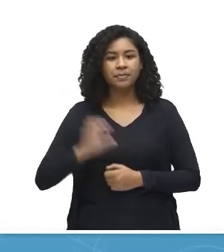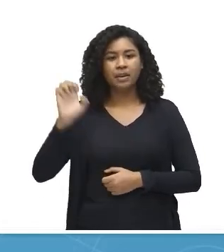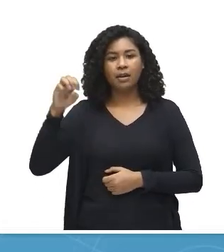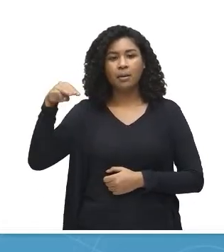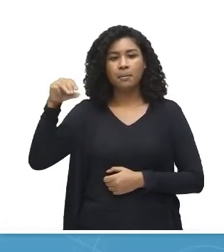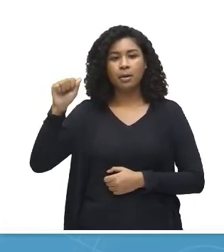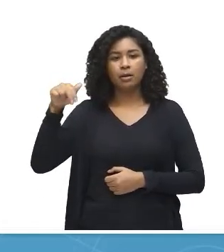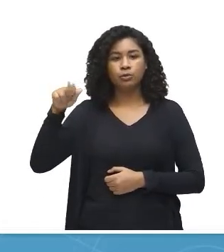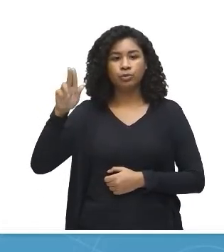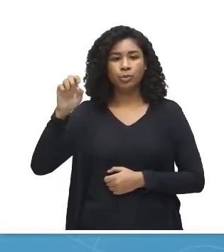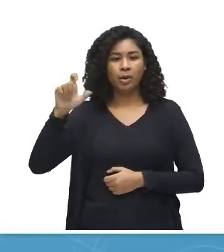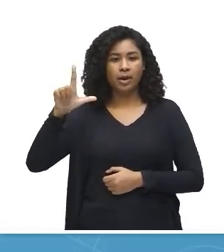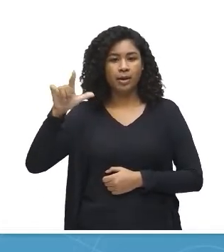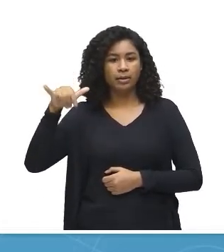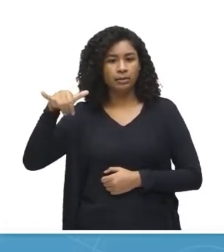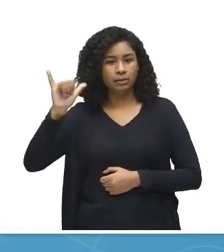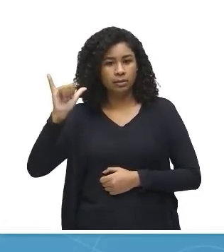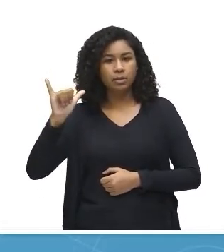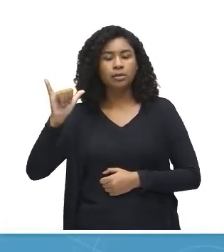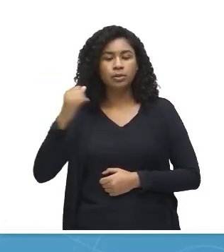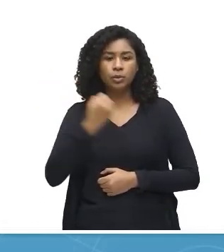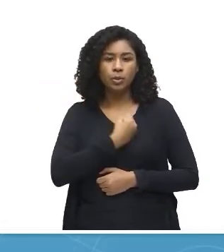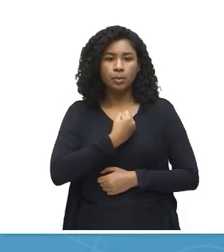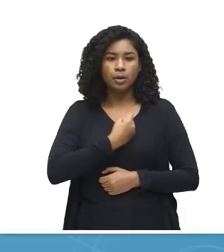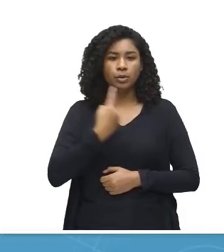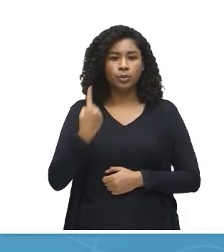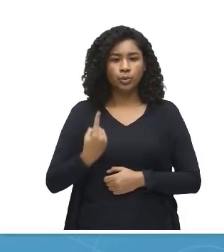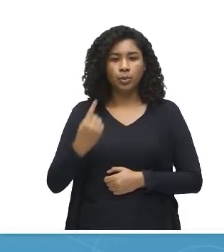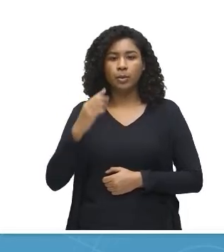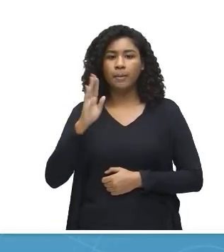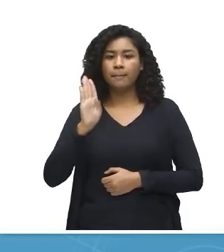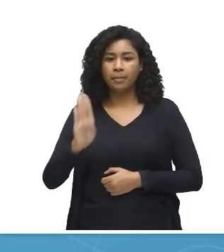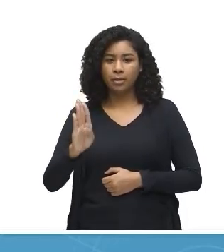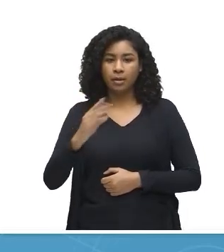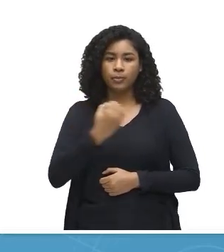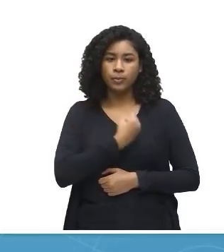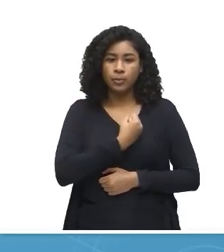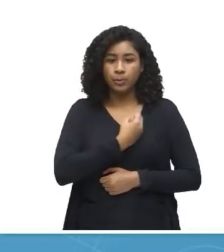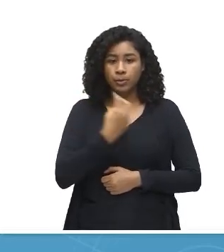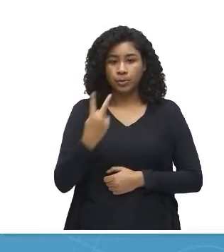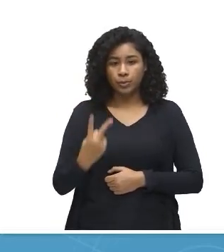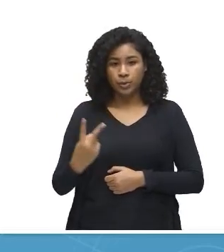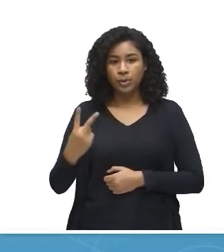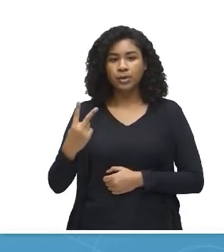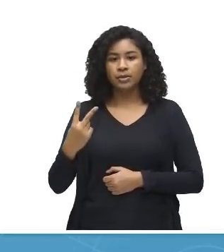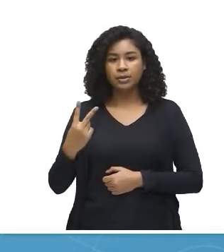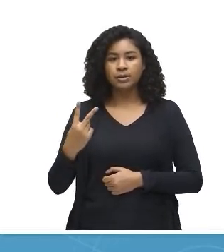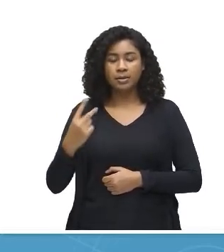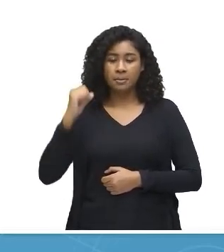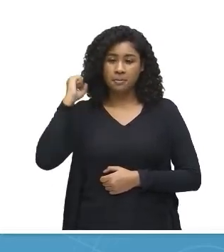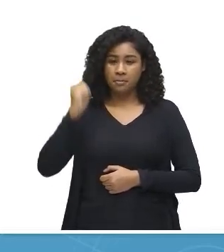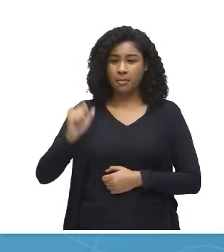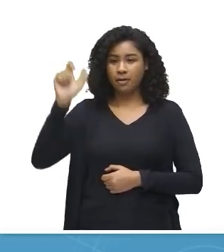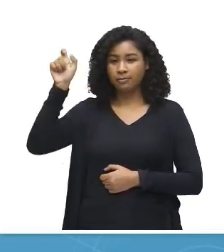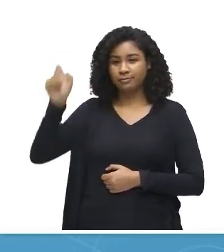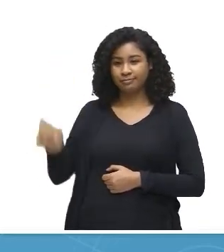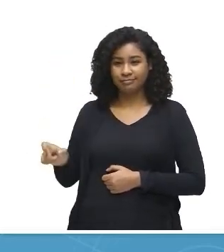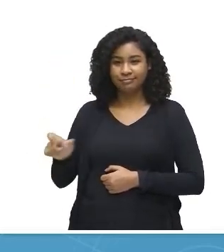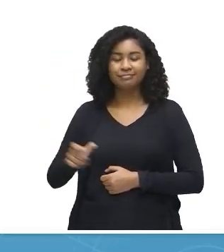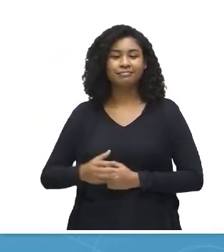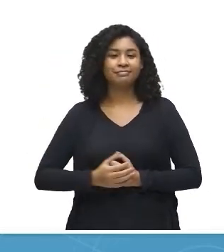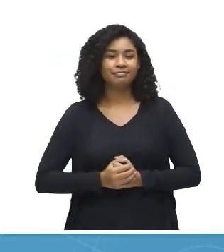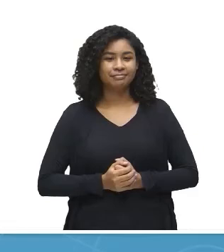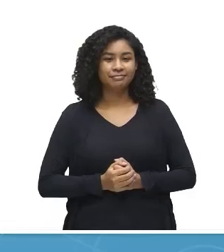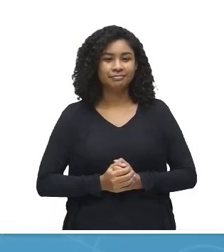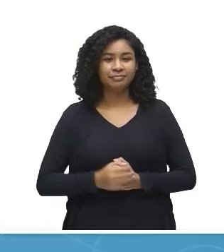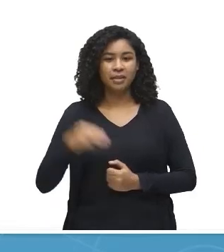Emanuele colocou aí na primeira questão letra B e na segunda questão o assassinato do arquiduque. Muito bem, vamos aí ao